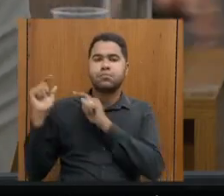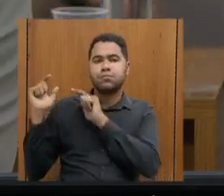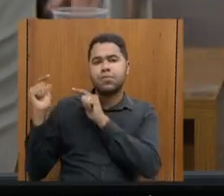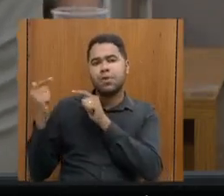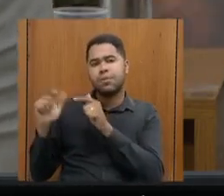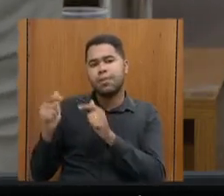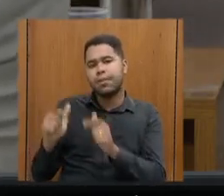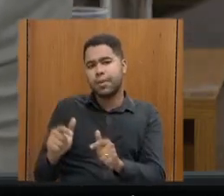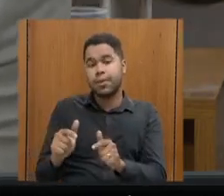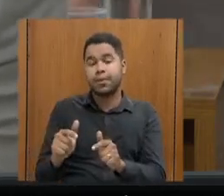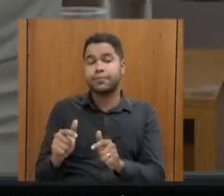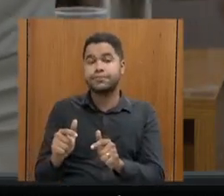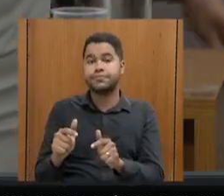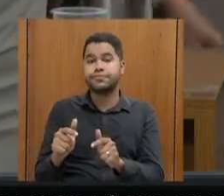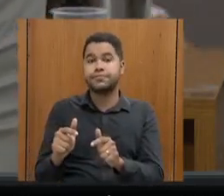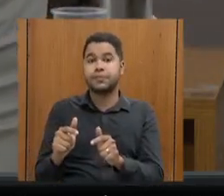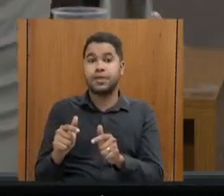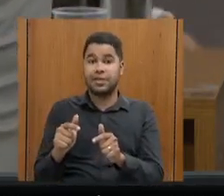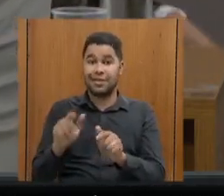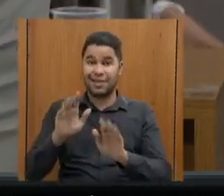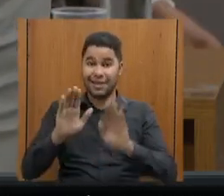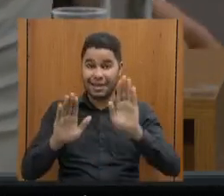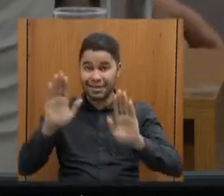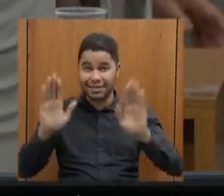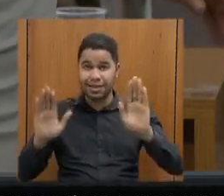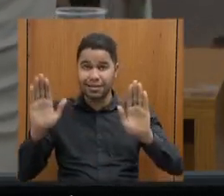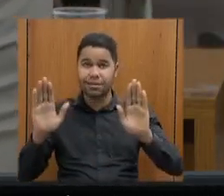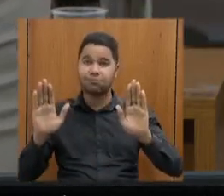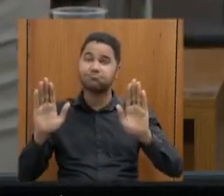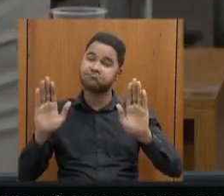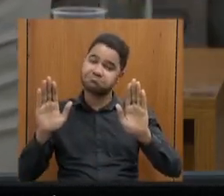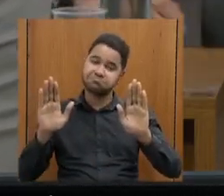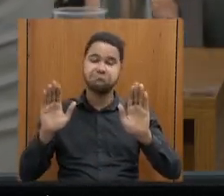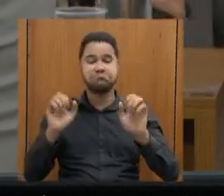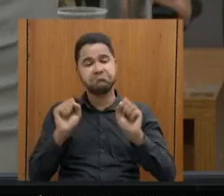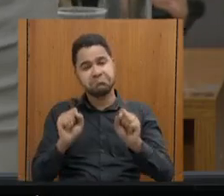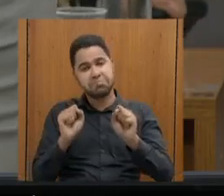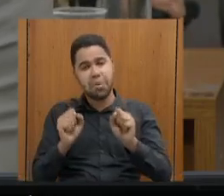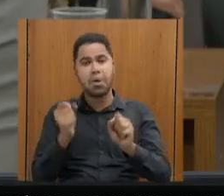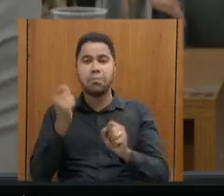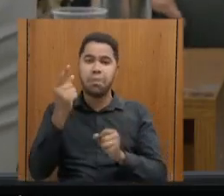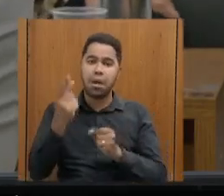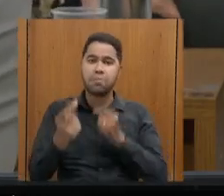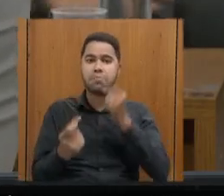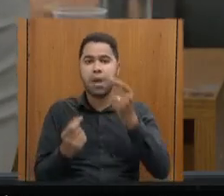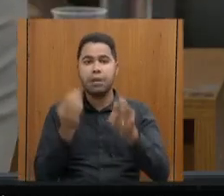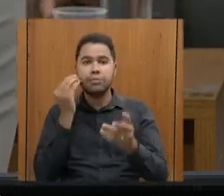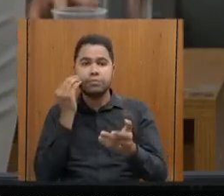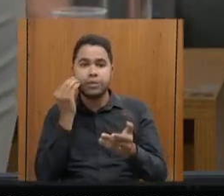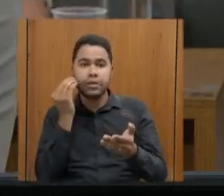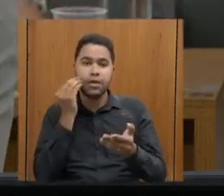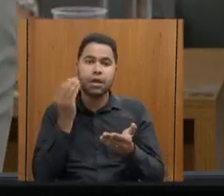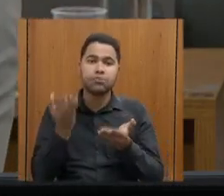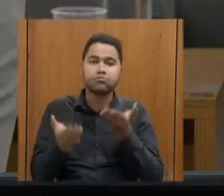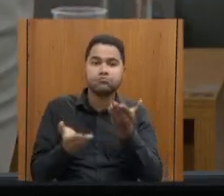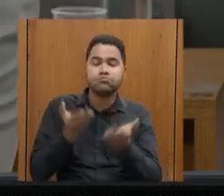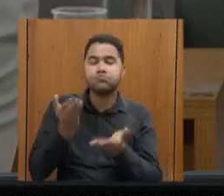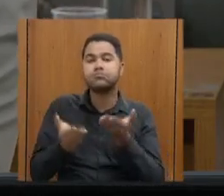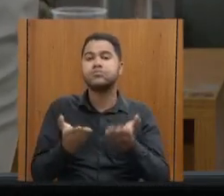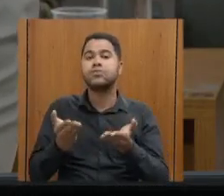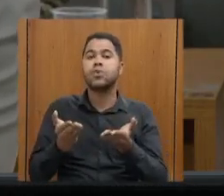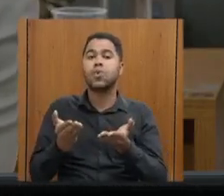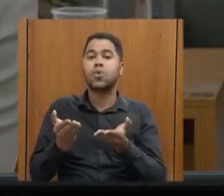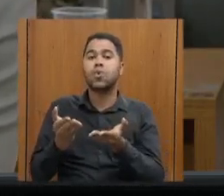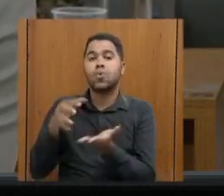tradicional de licitação nós poderíamos eventualmente estarem ser se ando um setor de